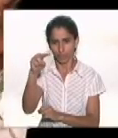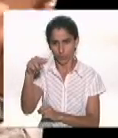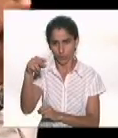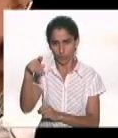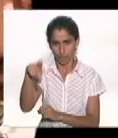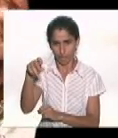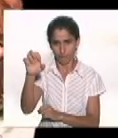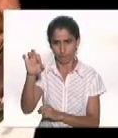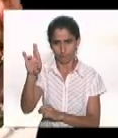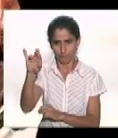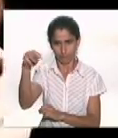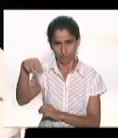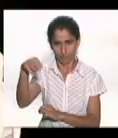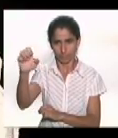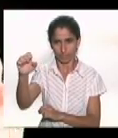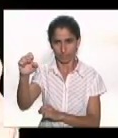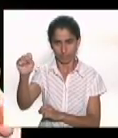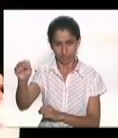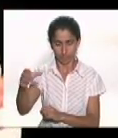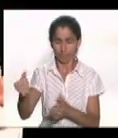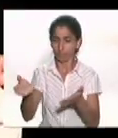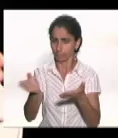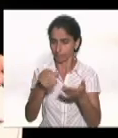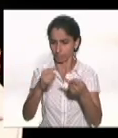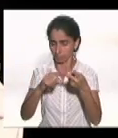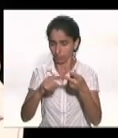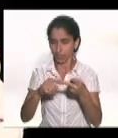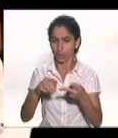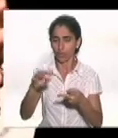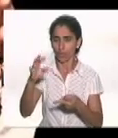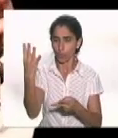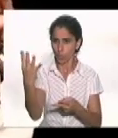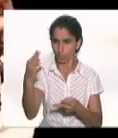Supremes, Four Tops.